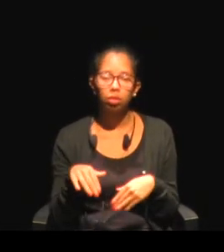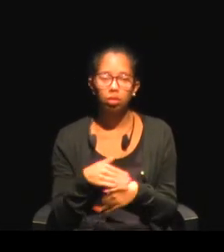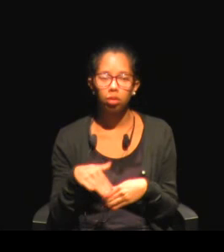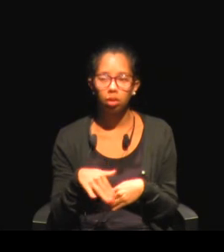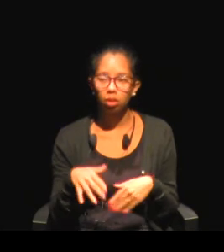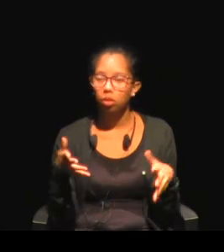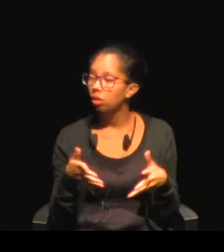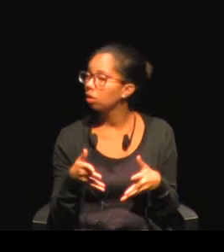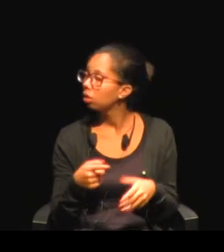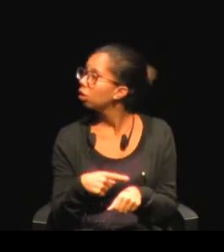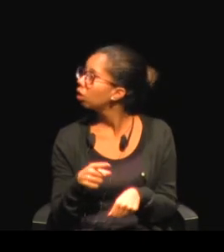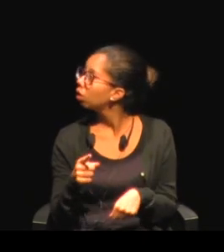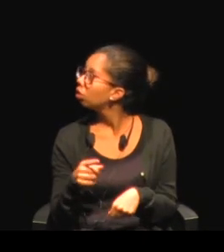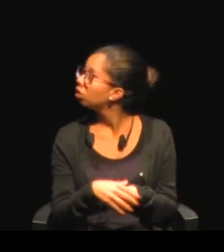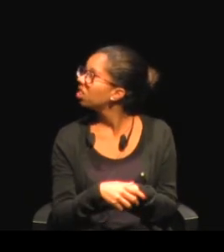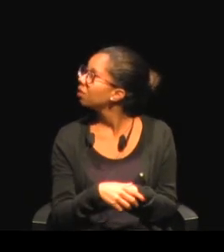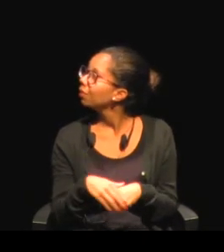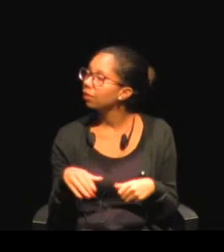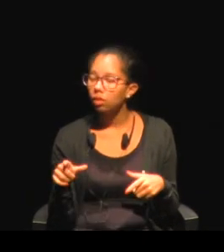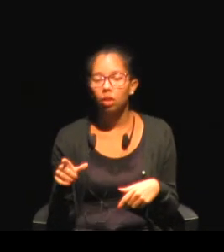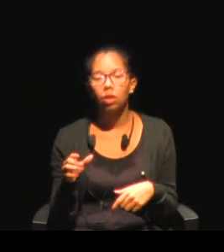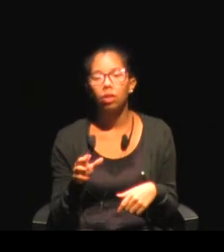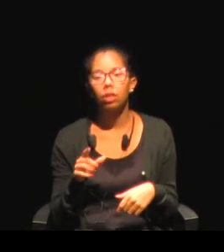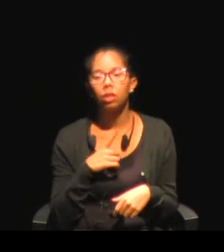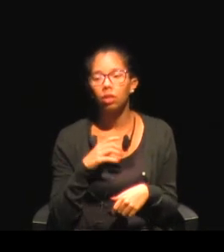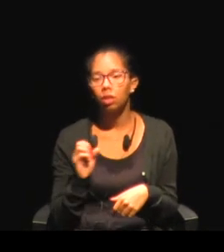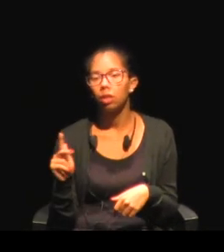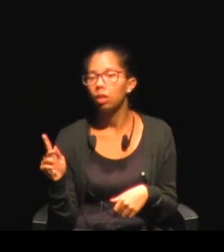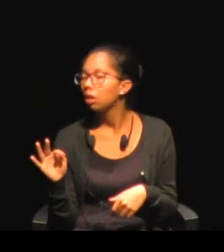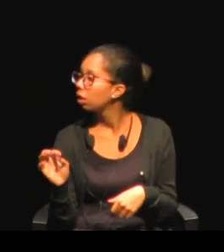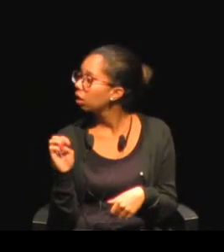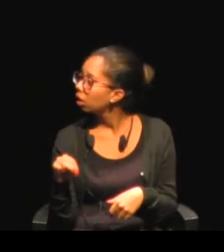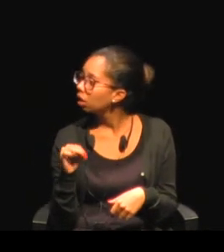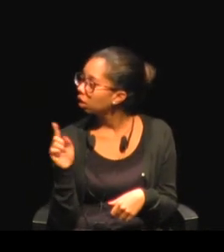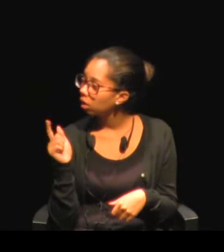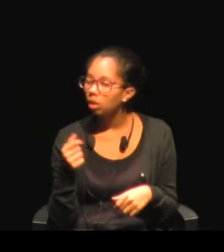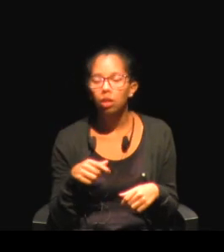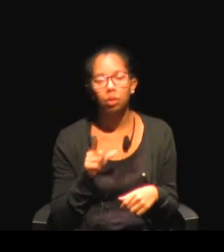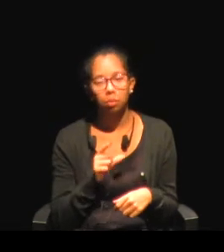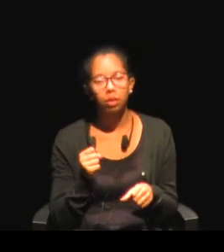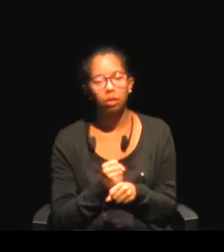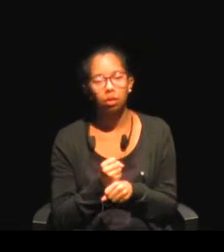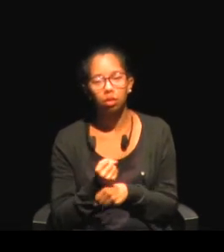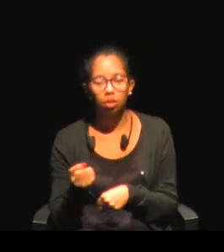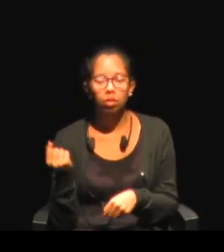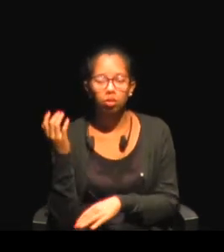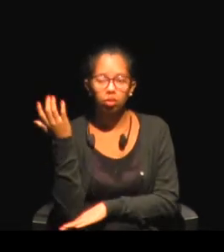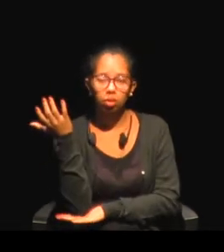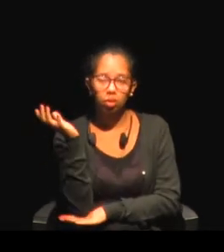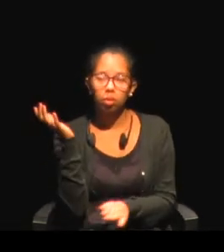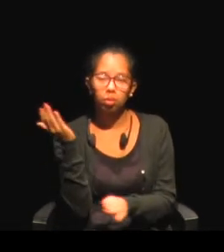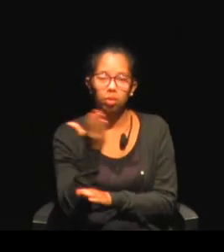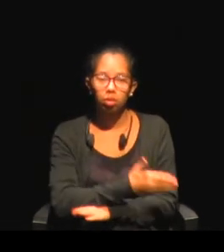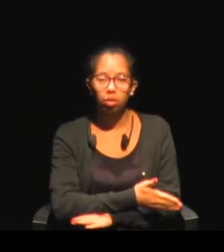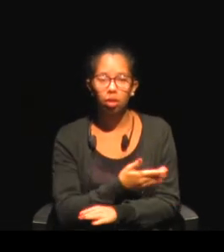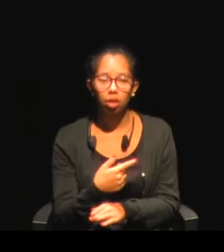foram ajuntadas aqui de certa maneira, mas as cores que a gente vê lá na paisagem, que são fortíssimas lá, é o verde muito